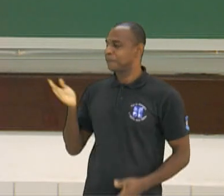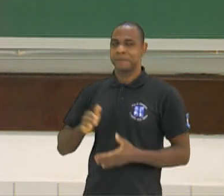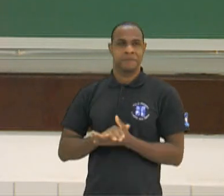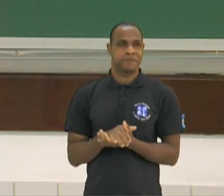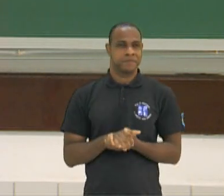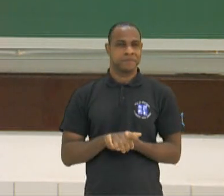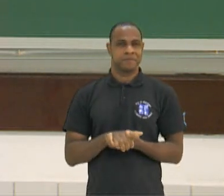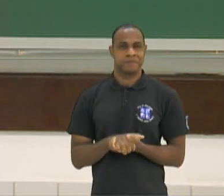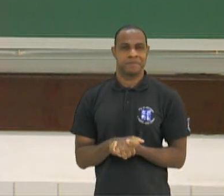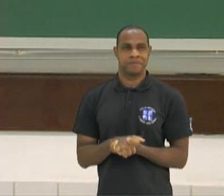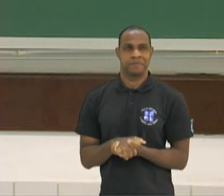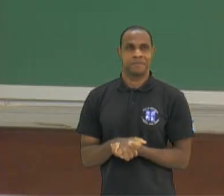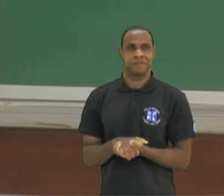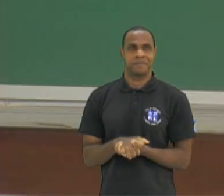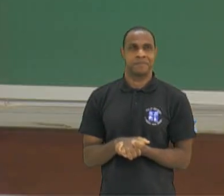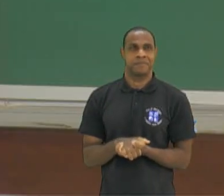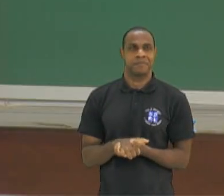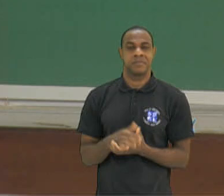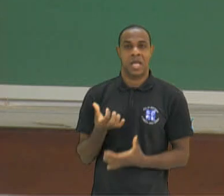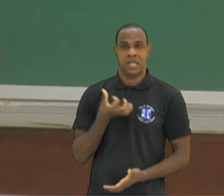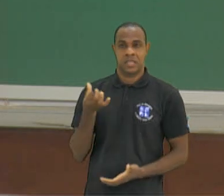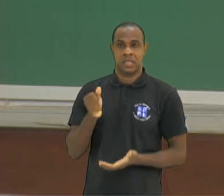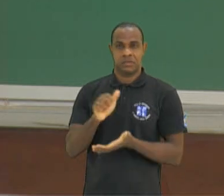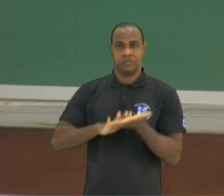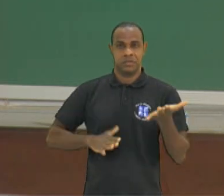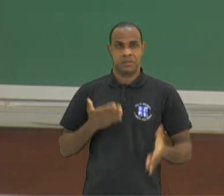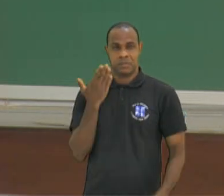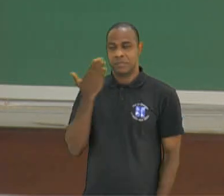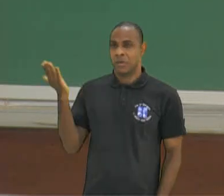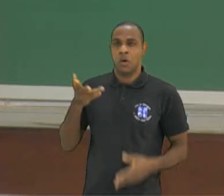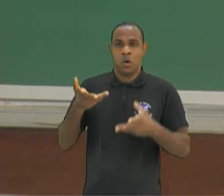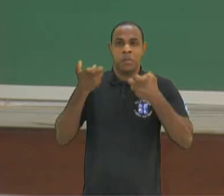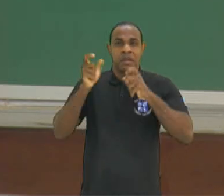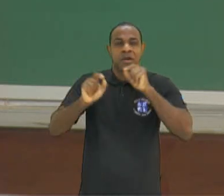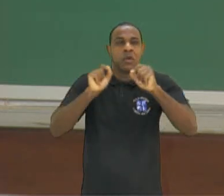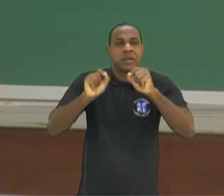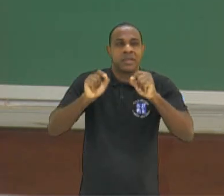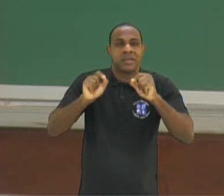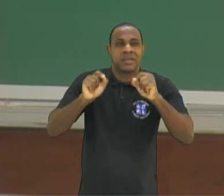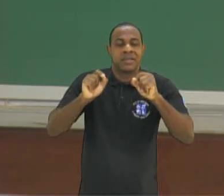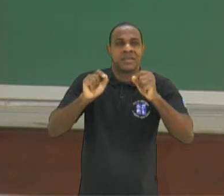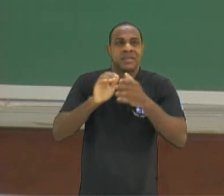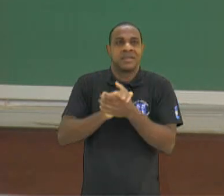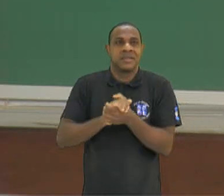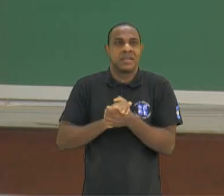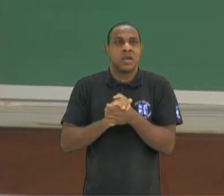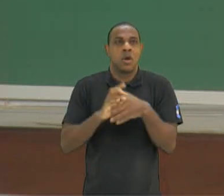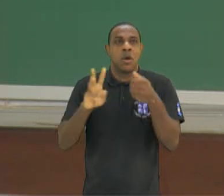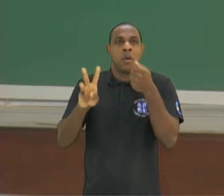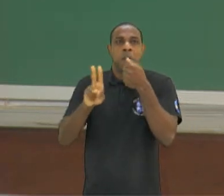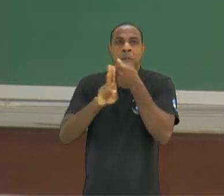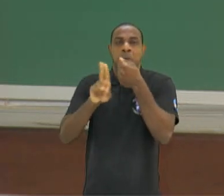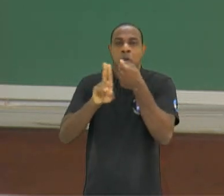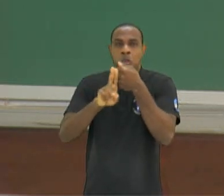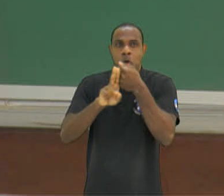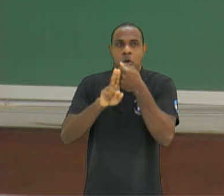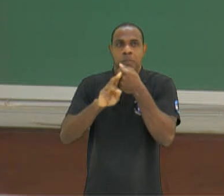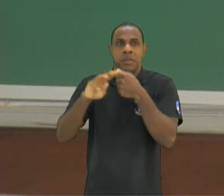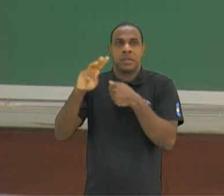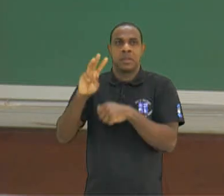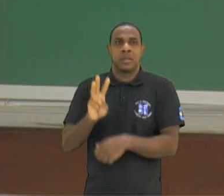correct alternative. Então, aqui nós temos que observar que tanto o pronome relativo pode fazer